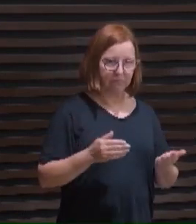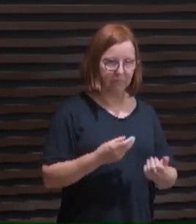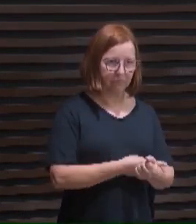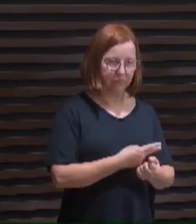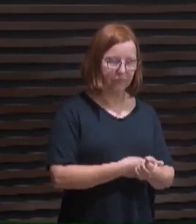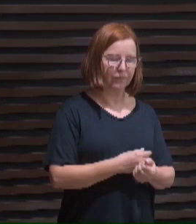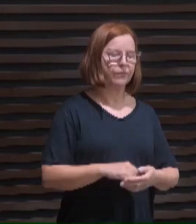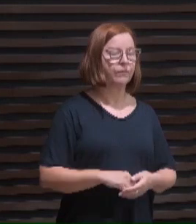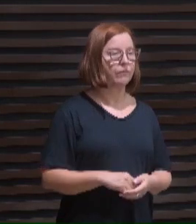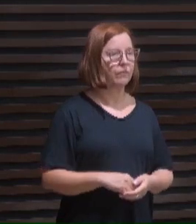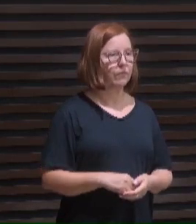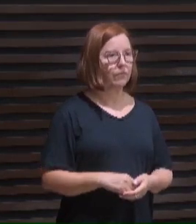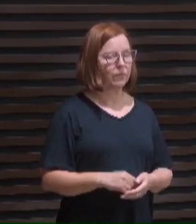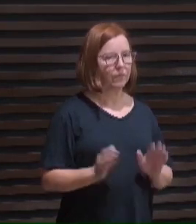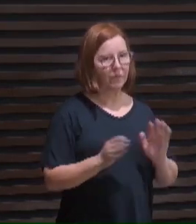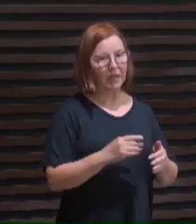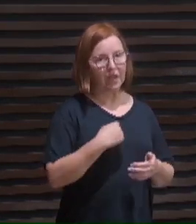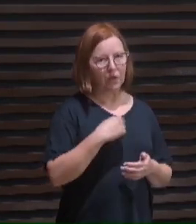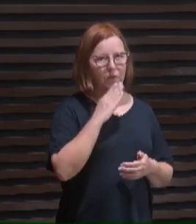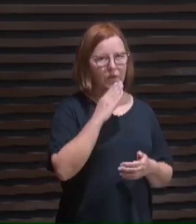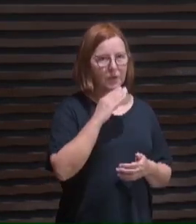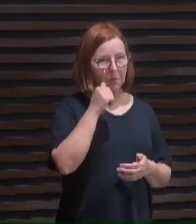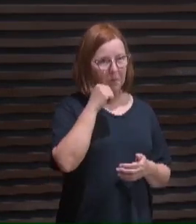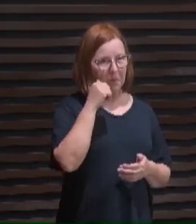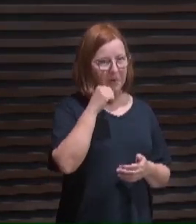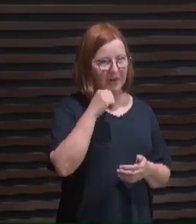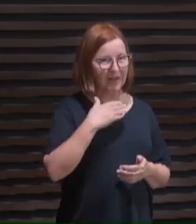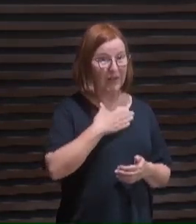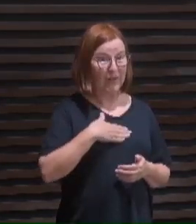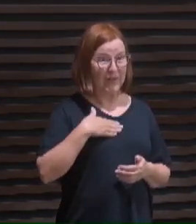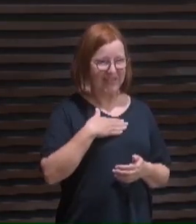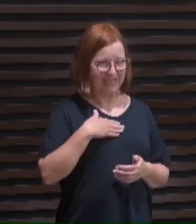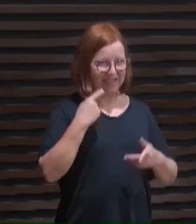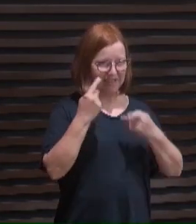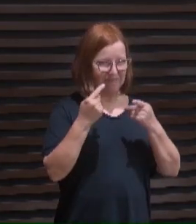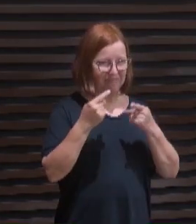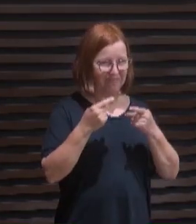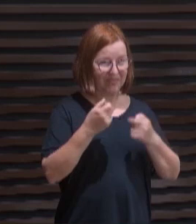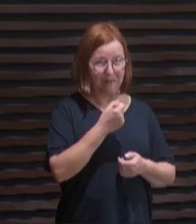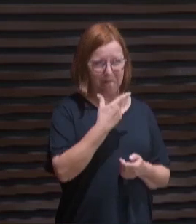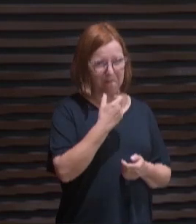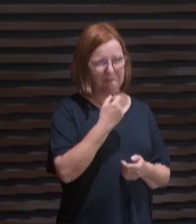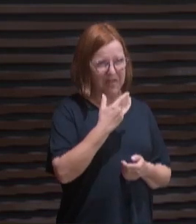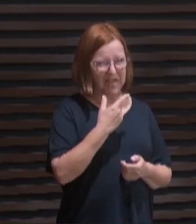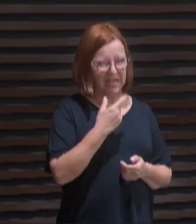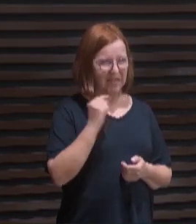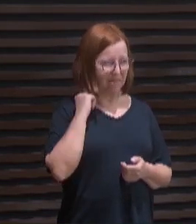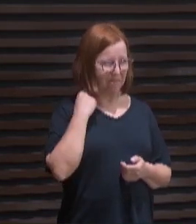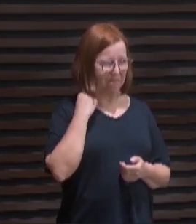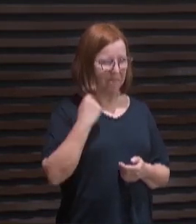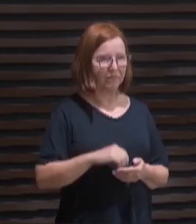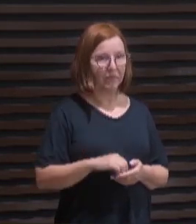Eu conheci uma senhora lá em Curitiba, que ela gostava de contar piadas picantes com